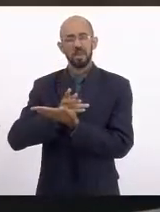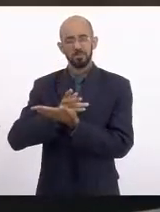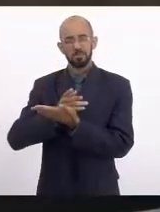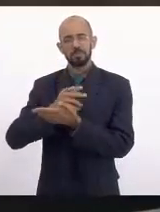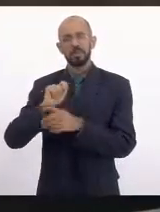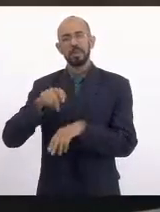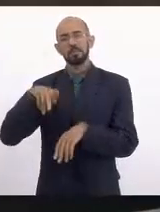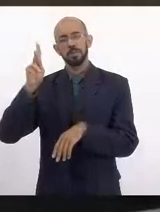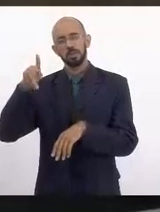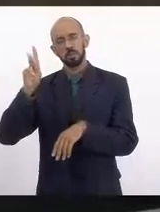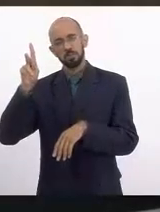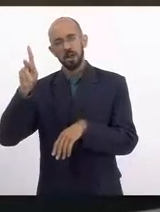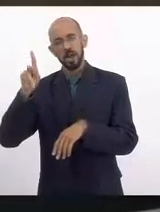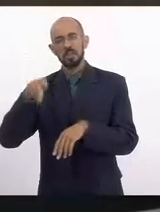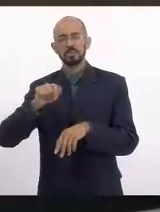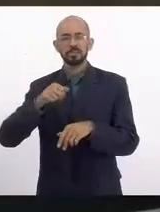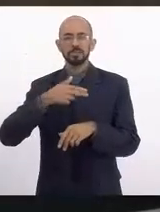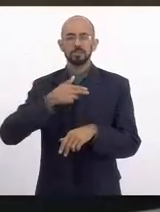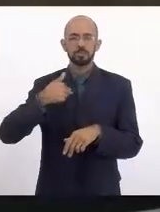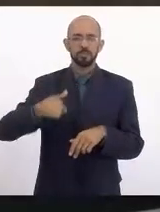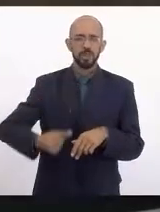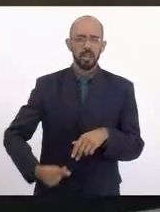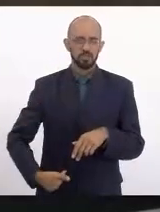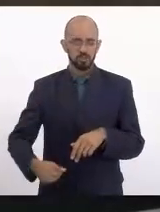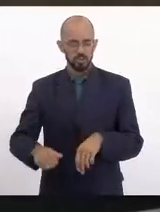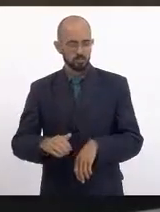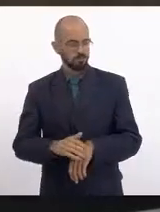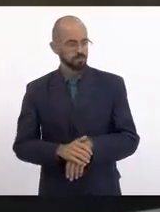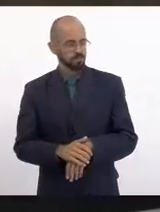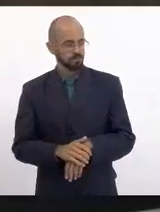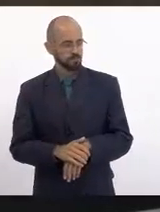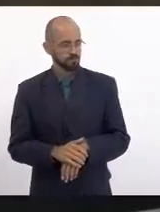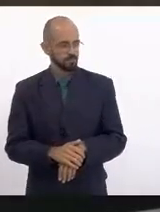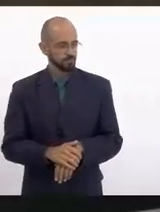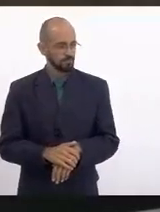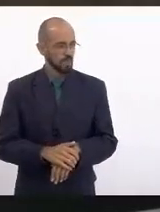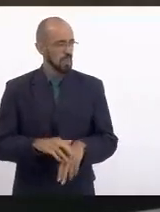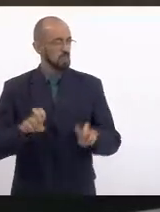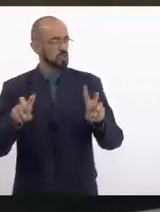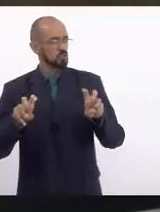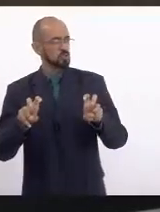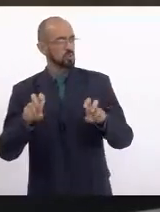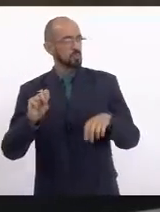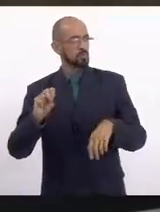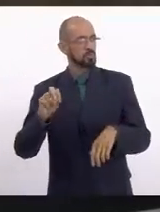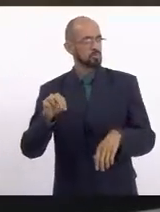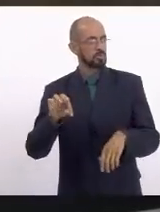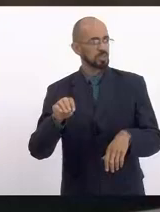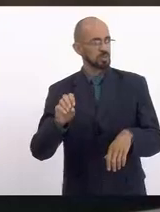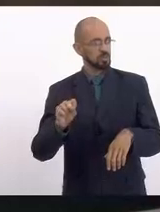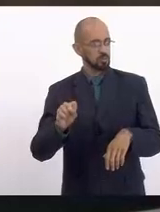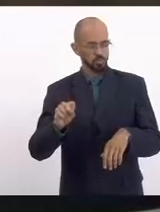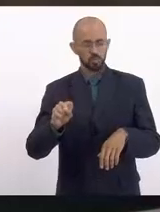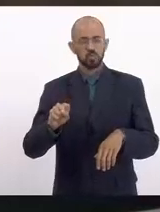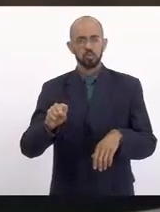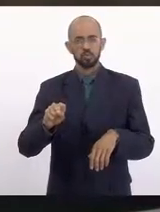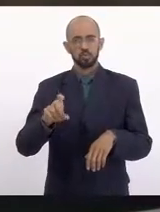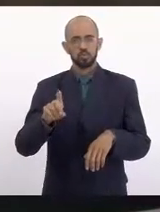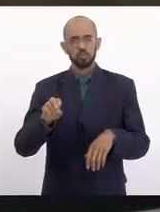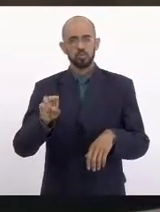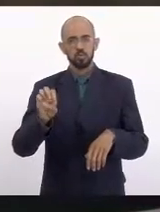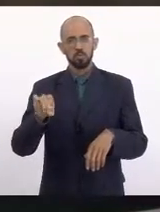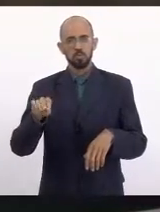Petrobras O porém com relação ao Santos Dumont a gente tem uma questão muito